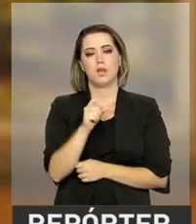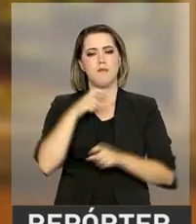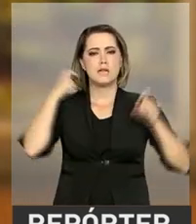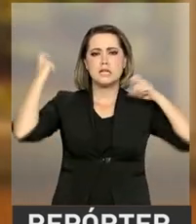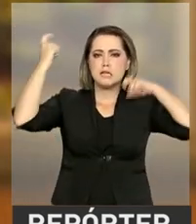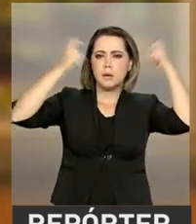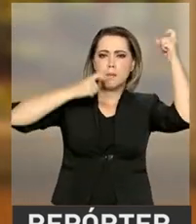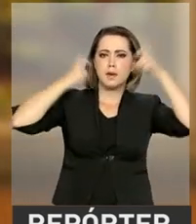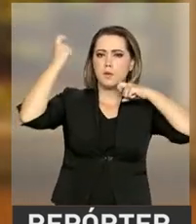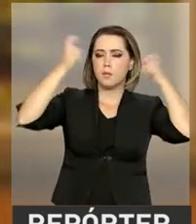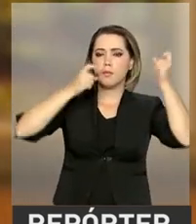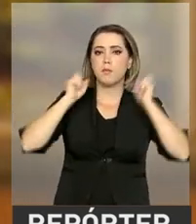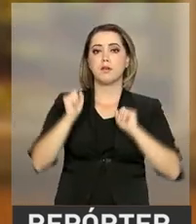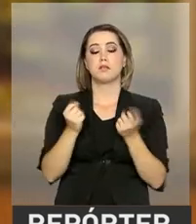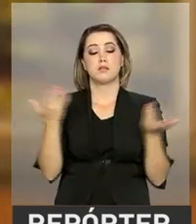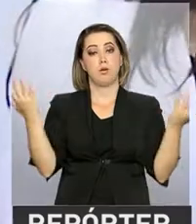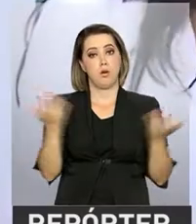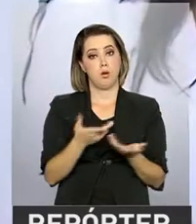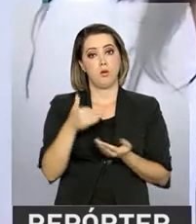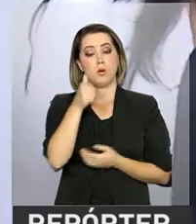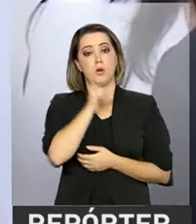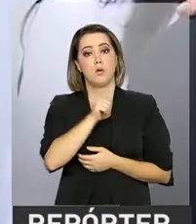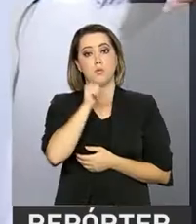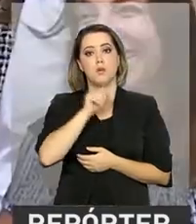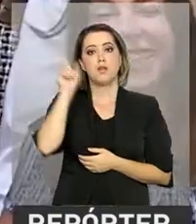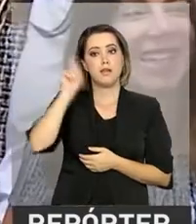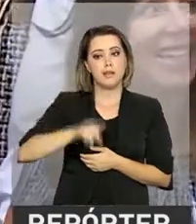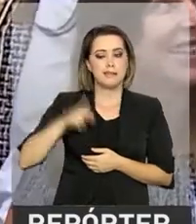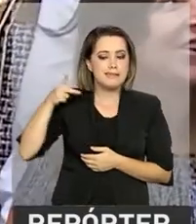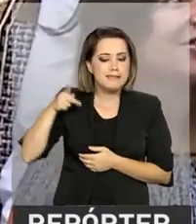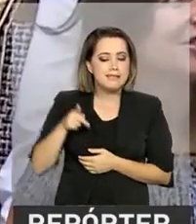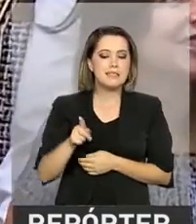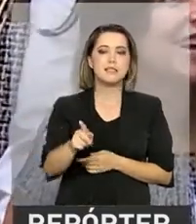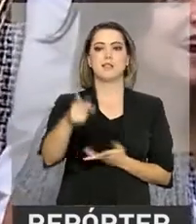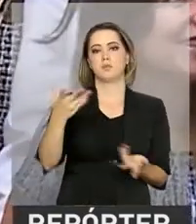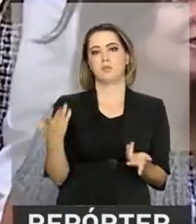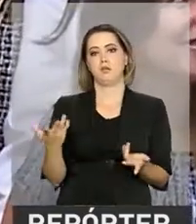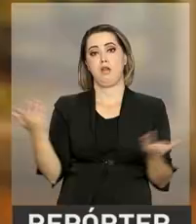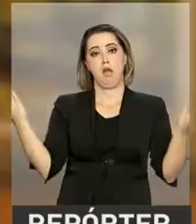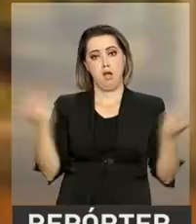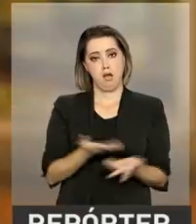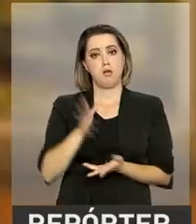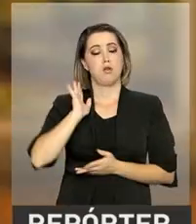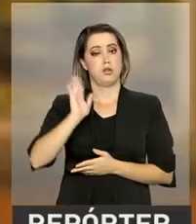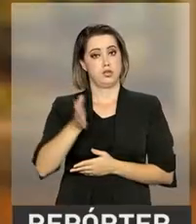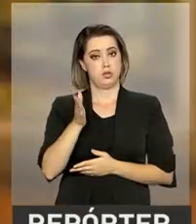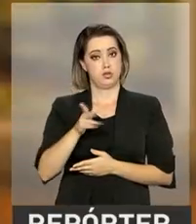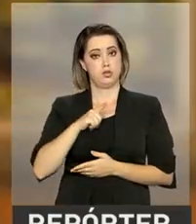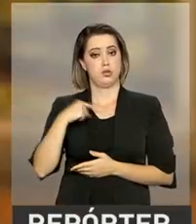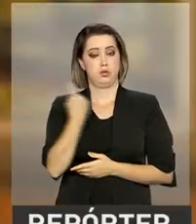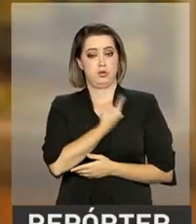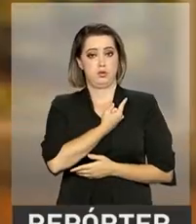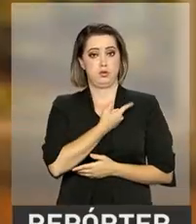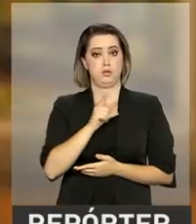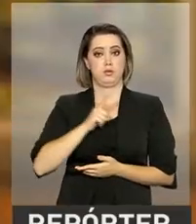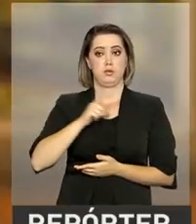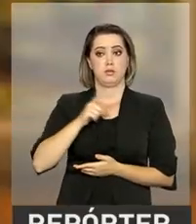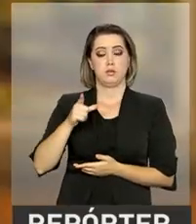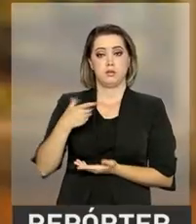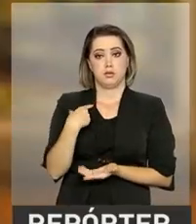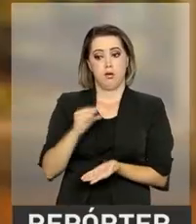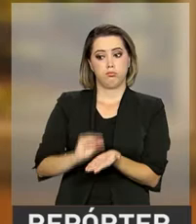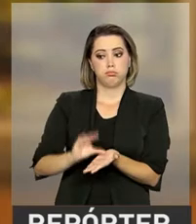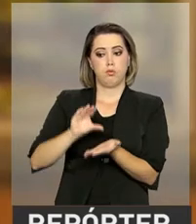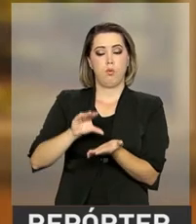preocupação com a posição da mulher há de ser constante. Ainda recentemente, nós estamos providenciando um fundo de combate